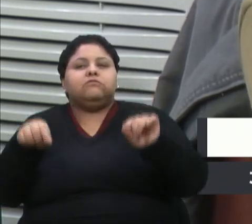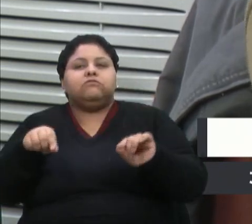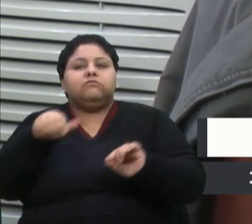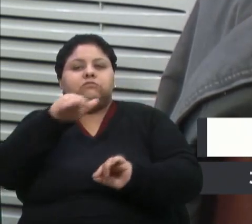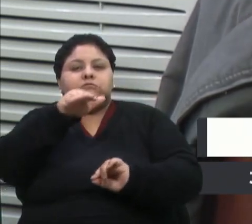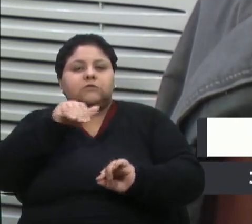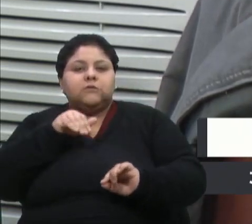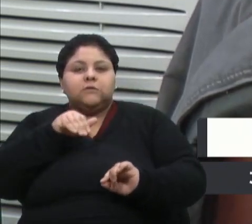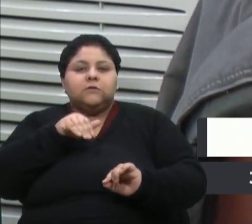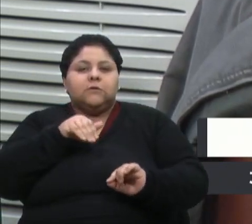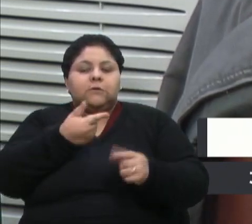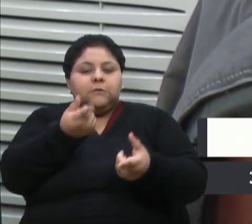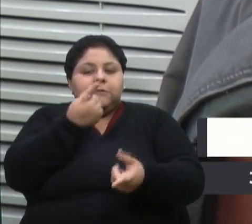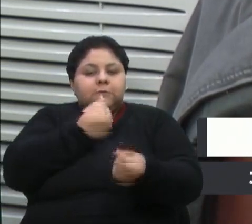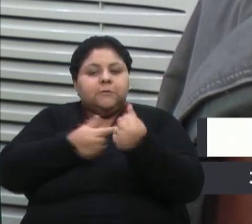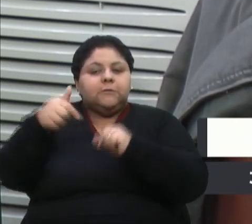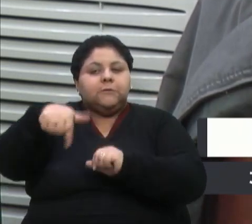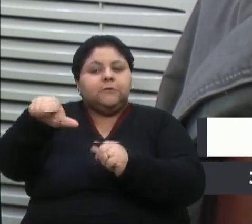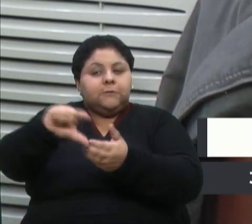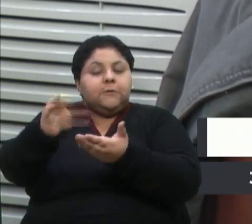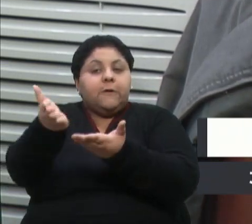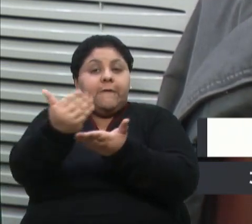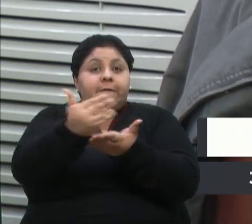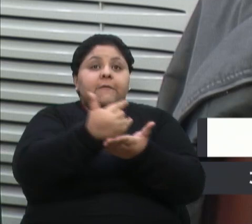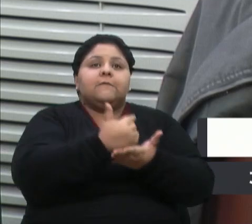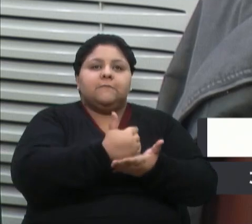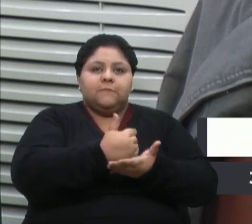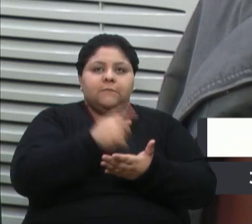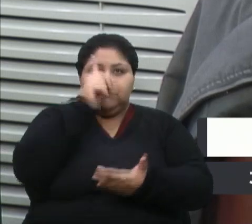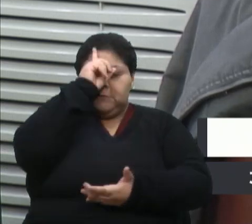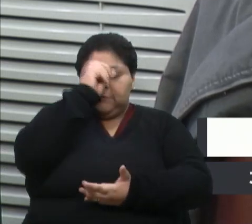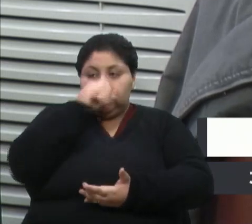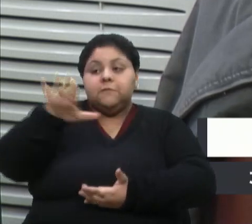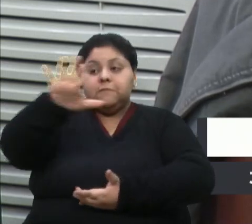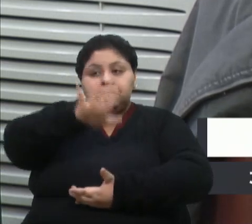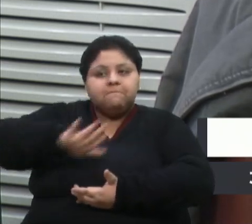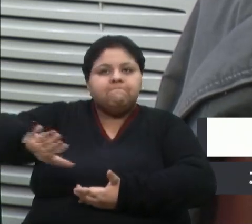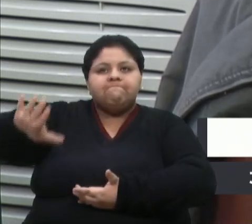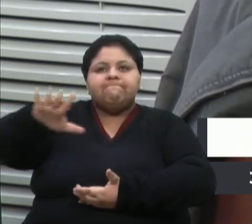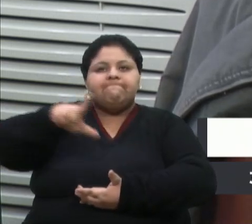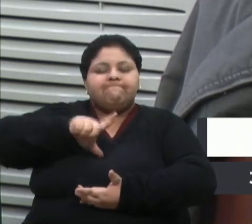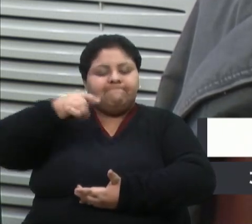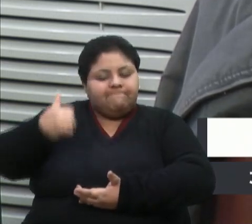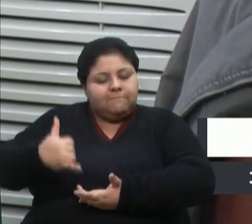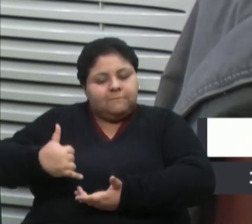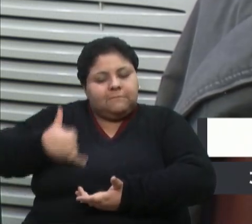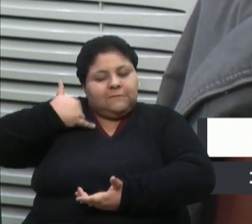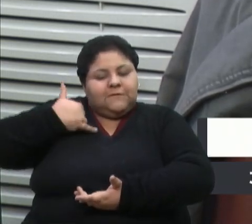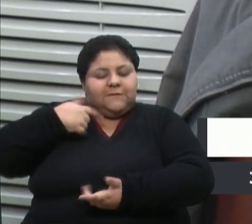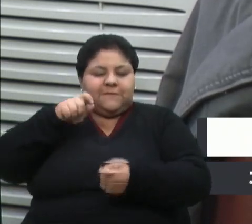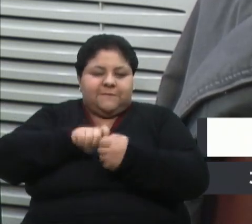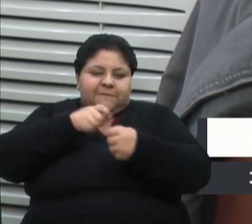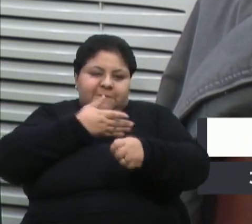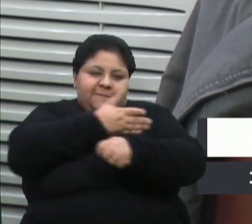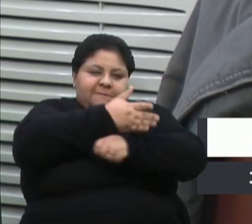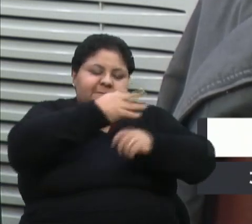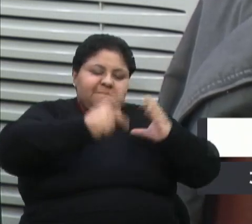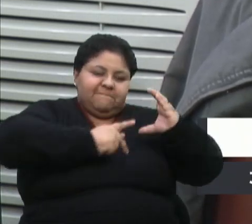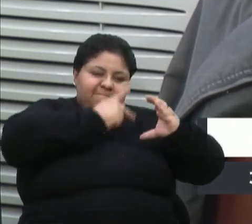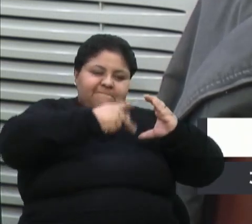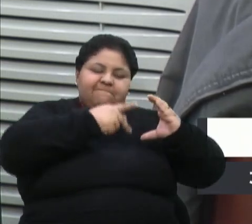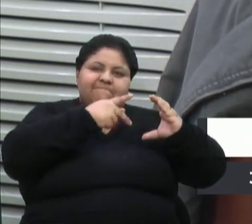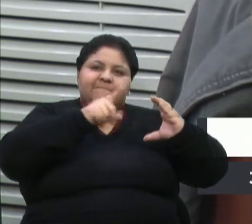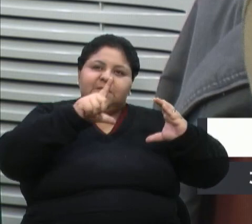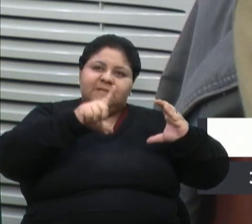verbas, para o nosso município de Caxias do Sul, para o Hospital Geral. Então, eu tenho orgulho de fazer parte aqui da Câmara de Vereadores e ter